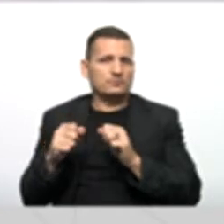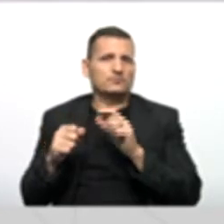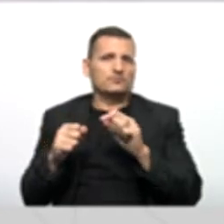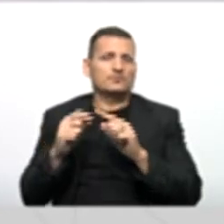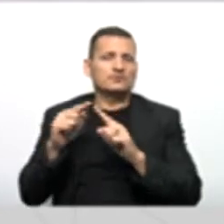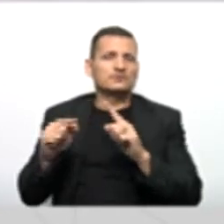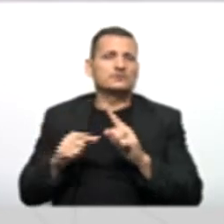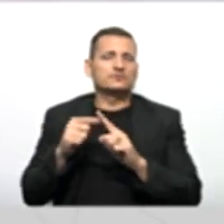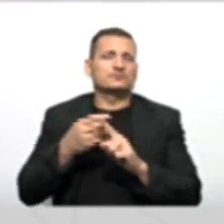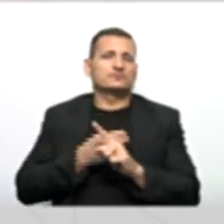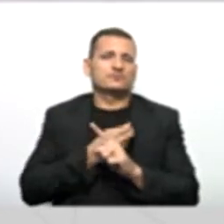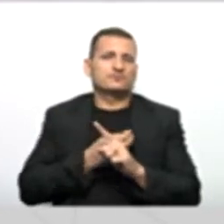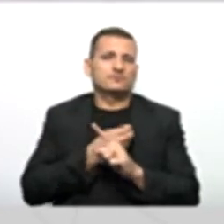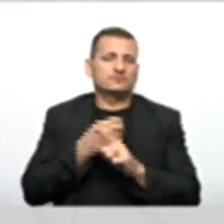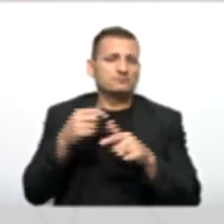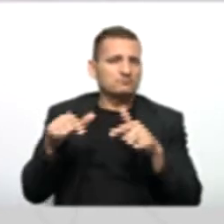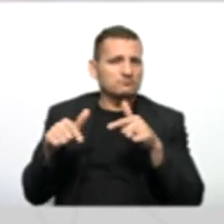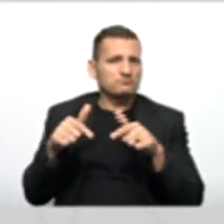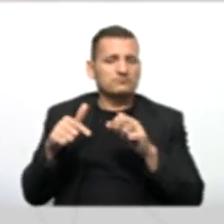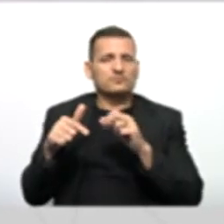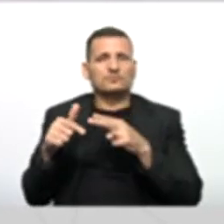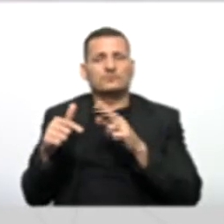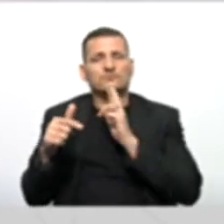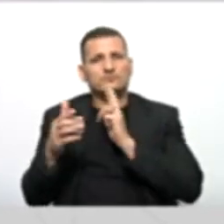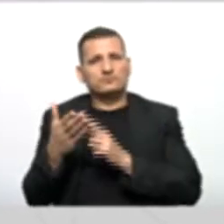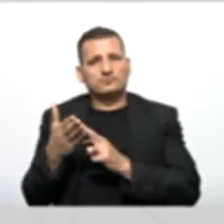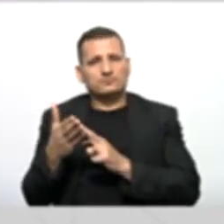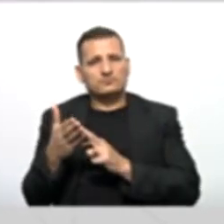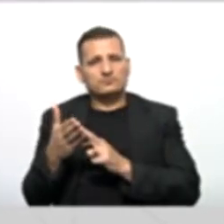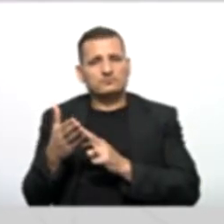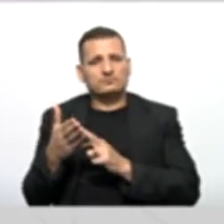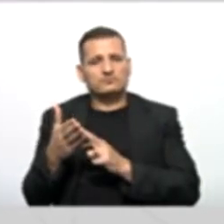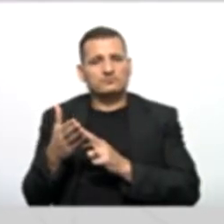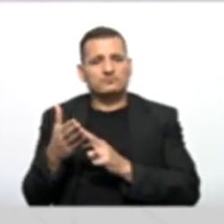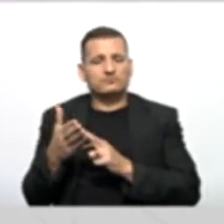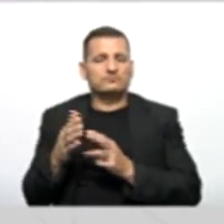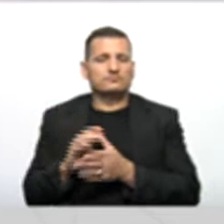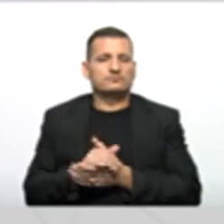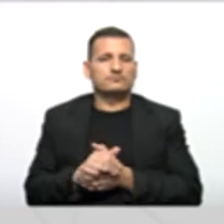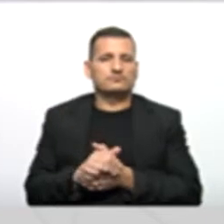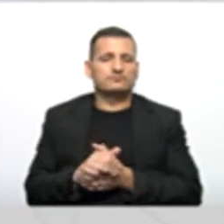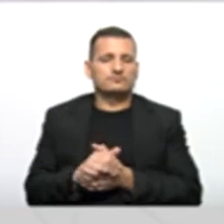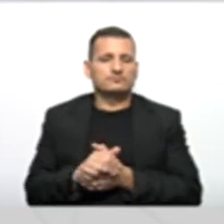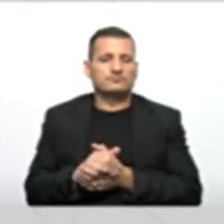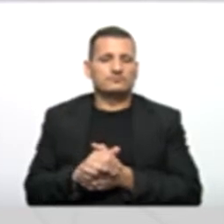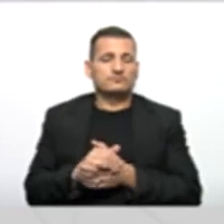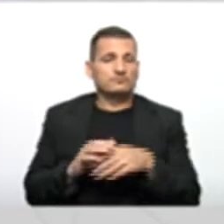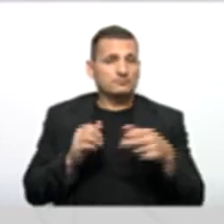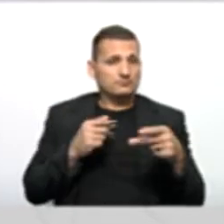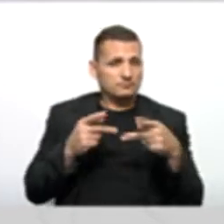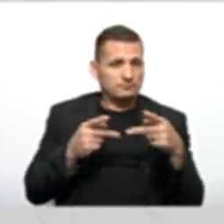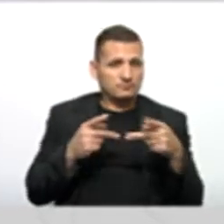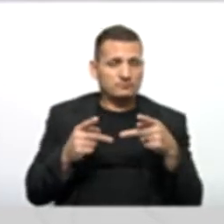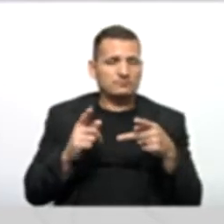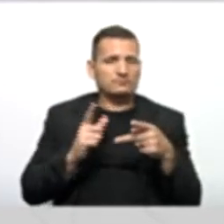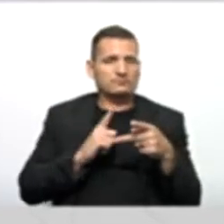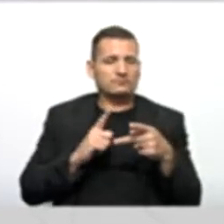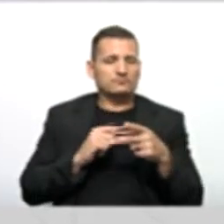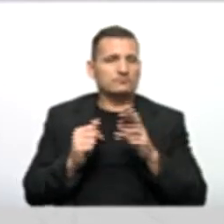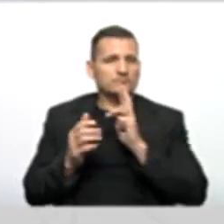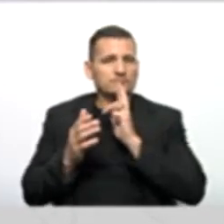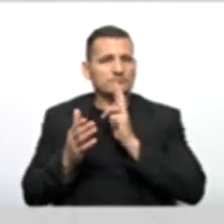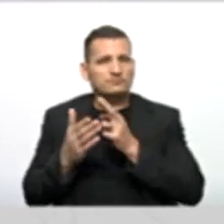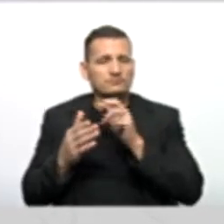ciclo de vida para o serviço ou resultado, em vez de um ciclo de vida do produto. Quando o nosso projeto tem ali um resultado